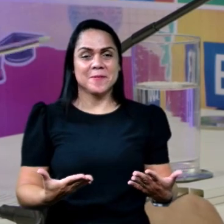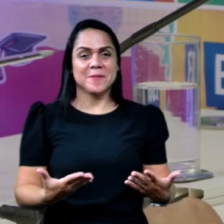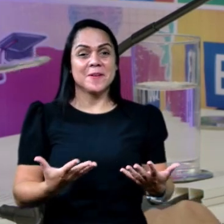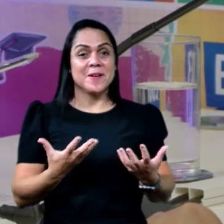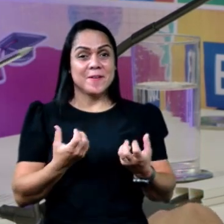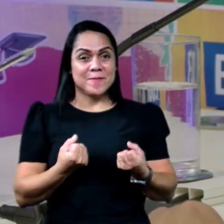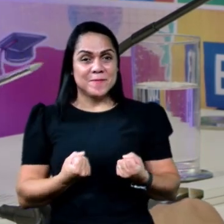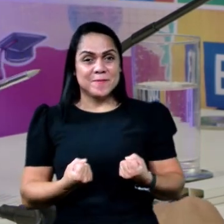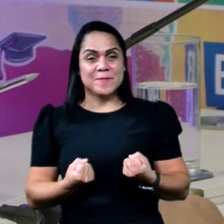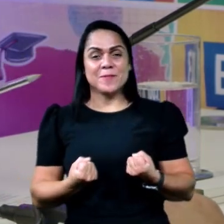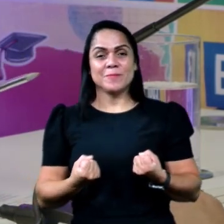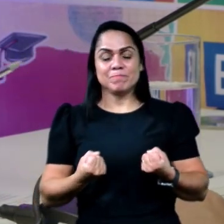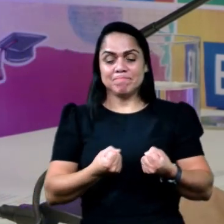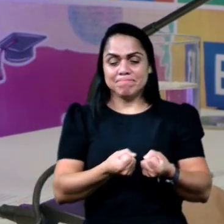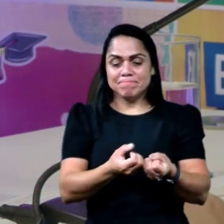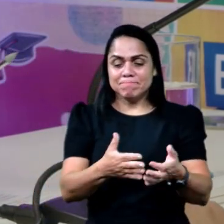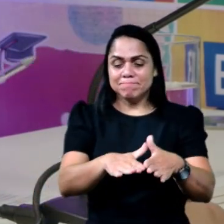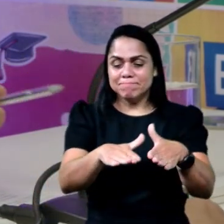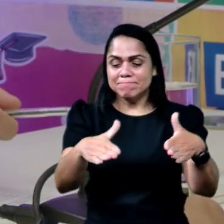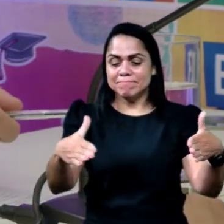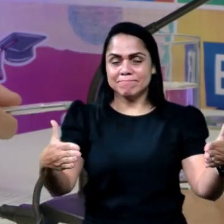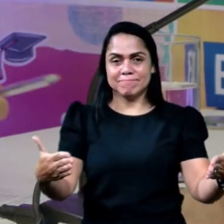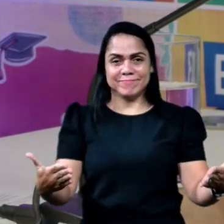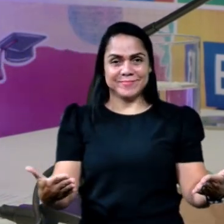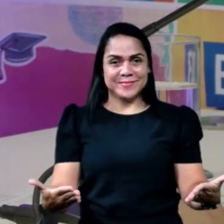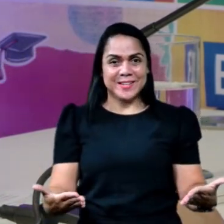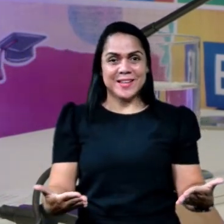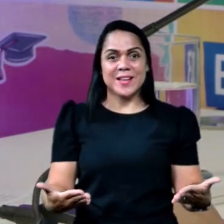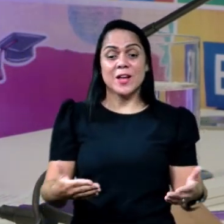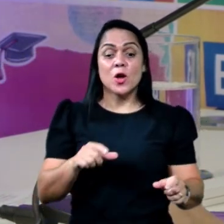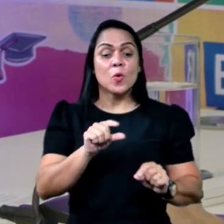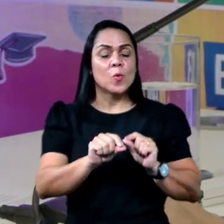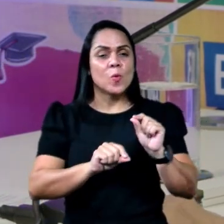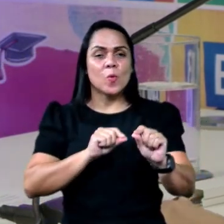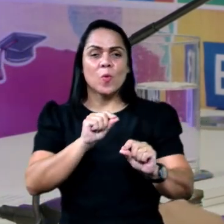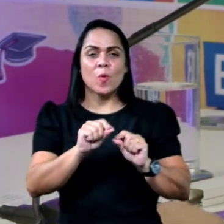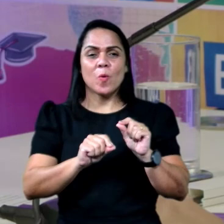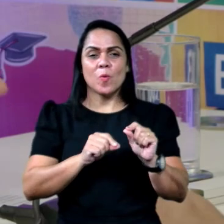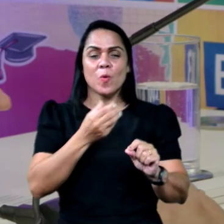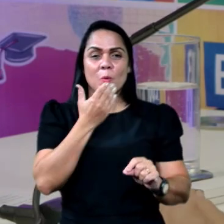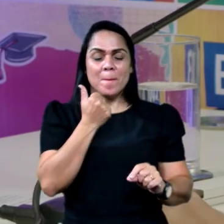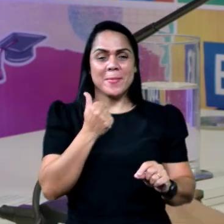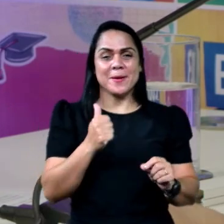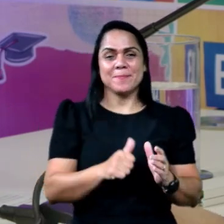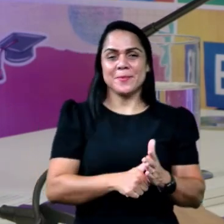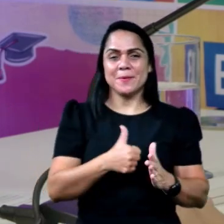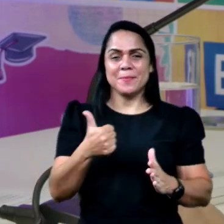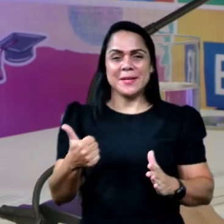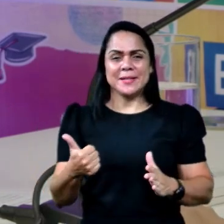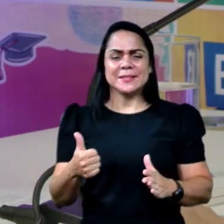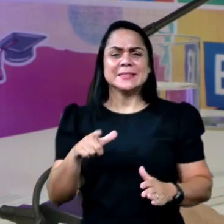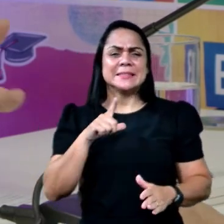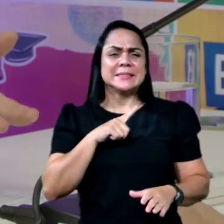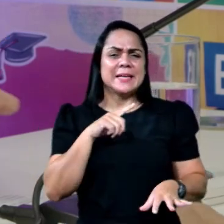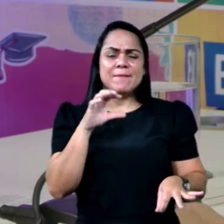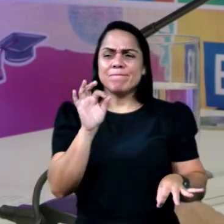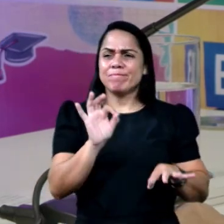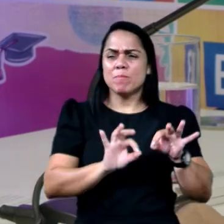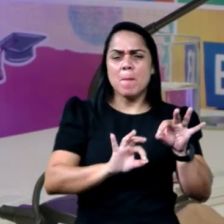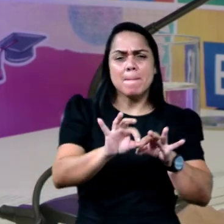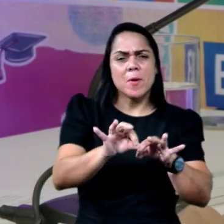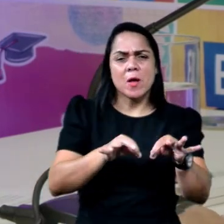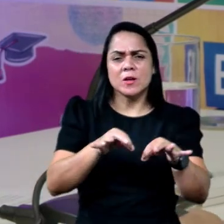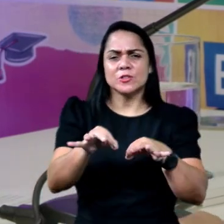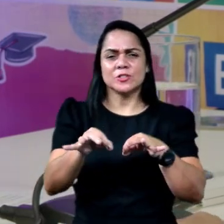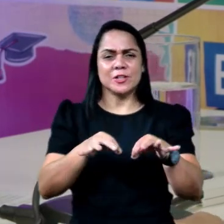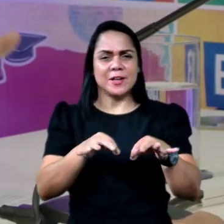da vida, que eu estou assim, naquele jeito assim, qual docinho como primeiro, né? Mas são tantos projetos que eu penso que vale a pena nesse